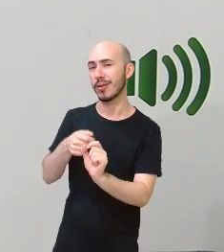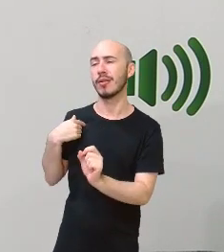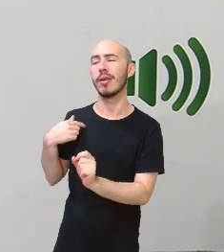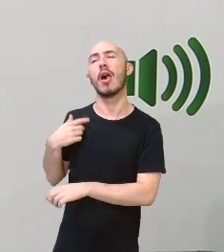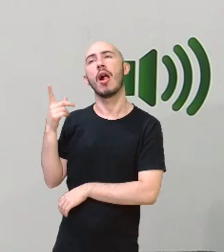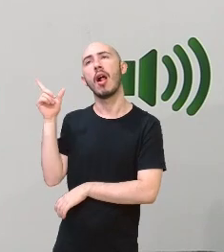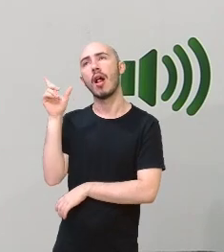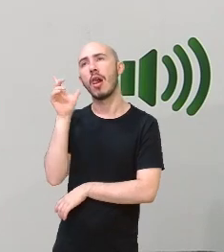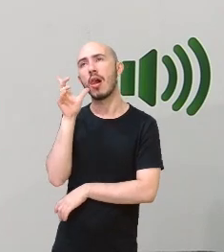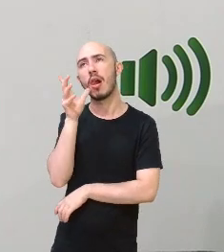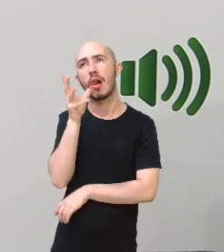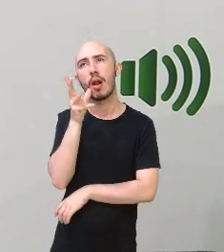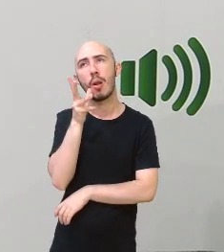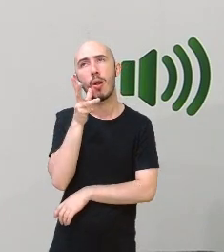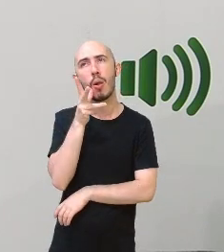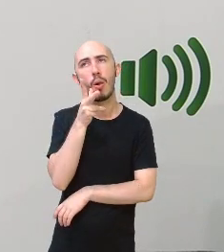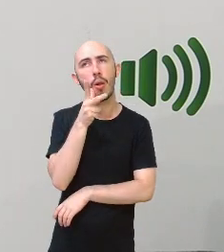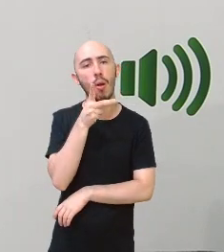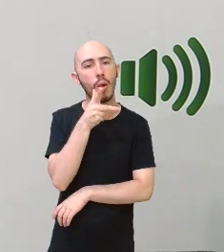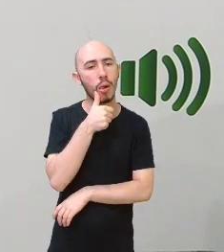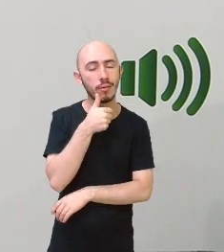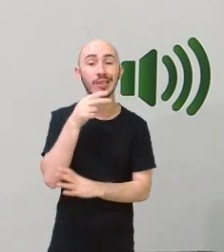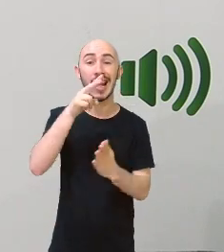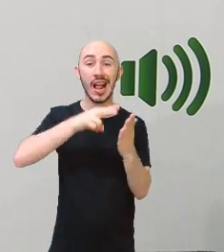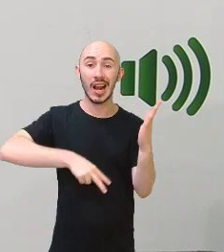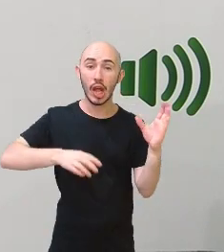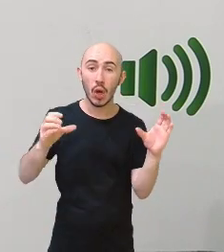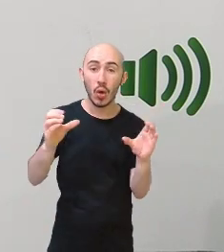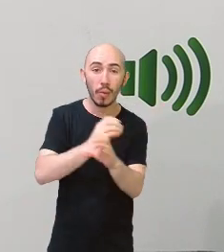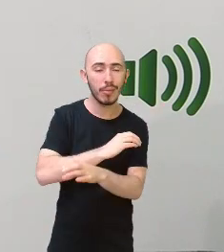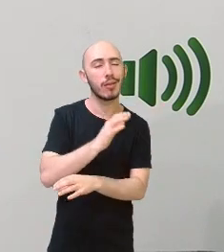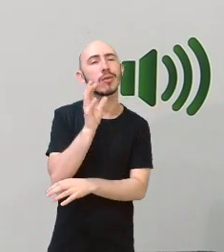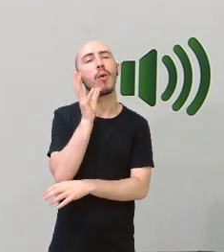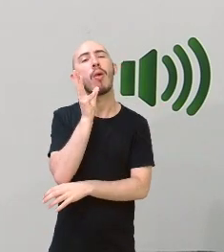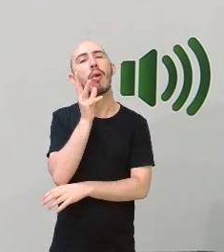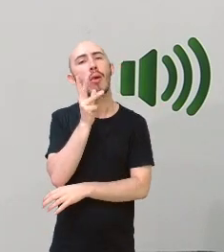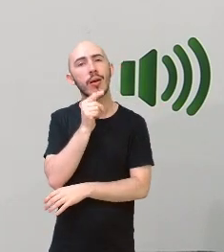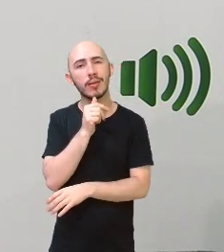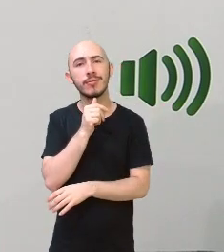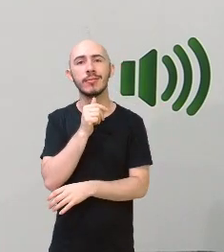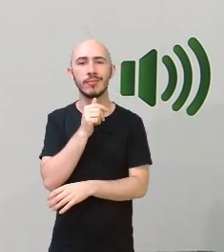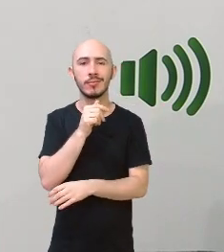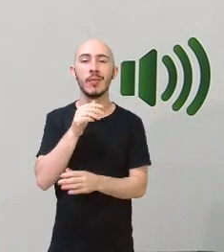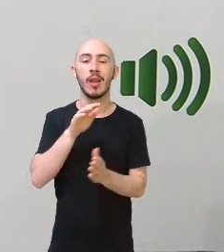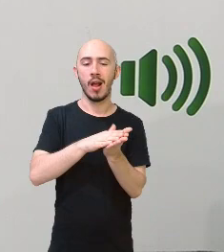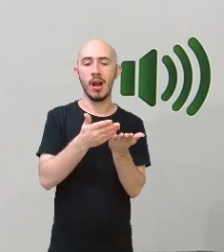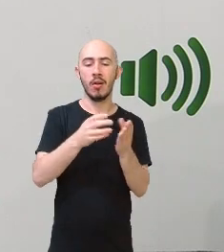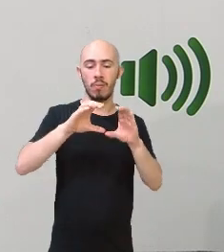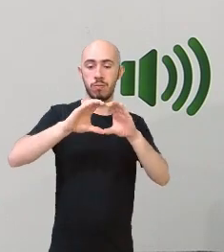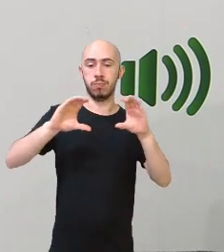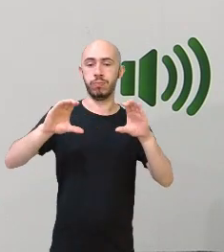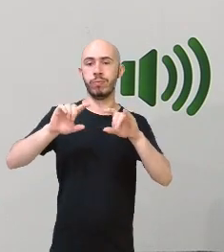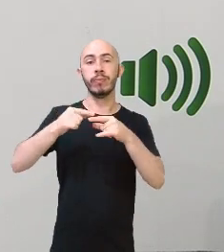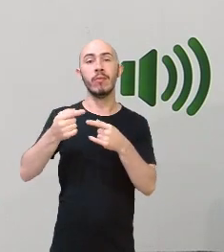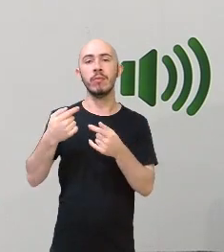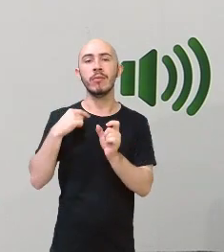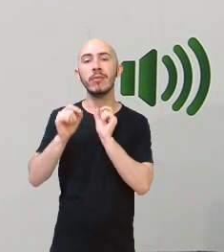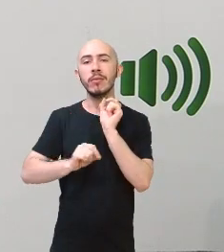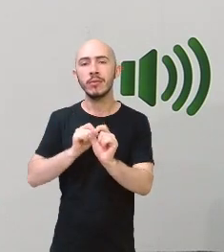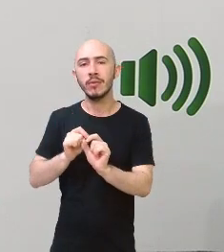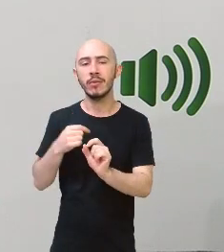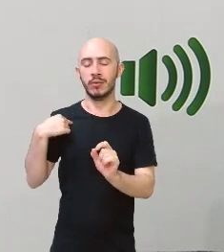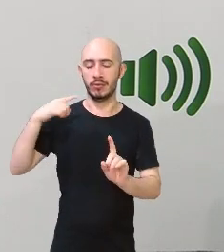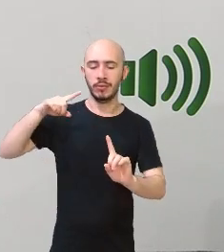muito para ele terminar, de ler esse livro, né, tão grosso. Mas aí ela não entende qual é